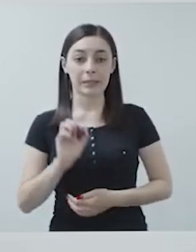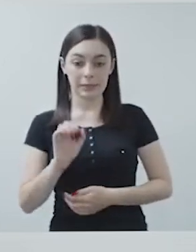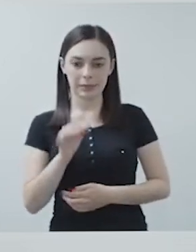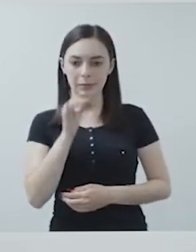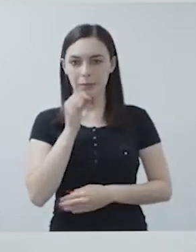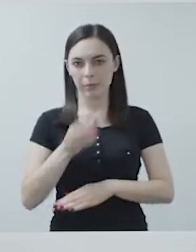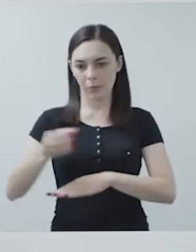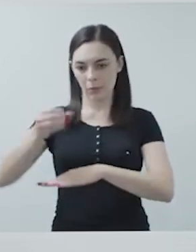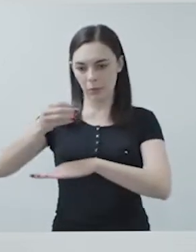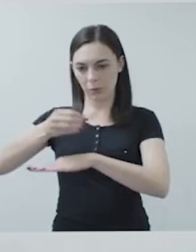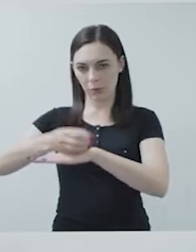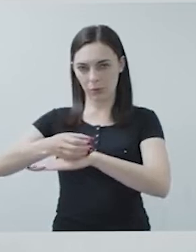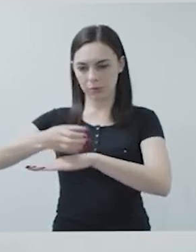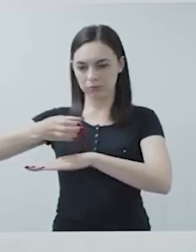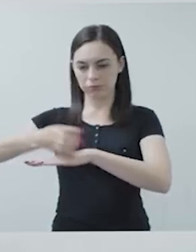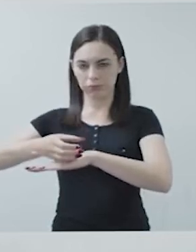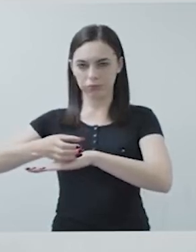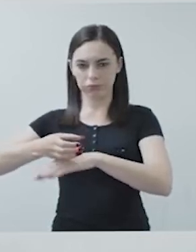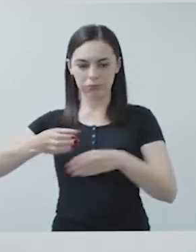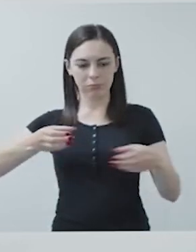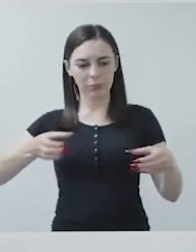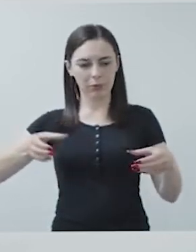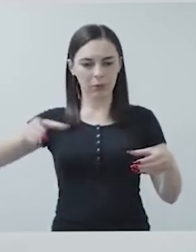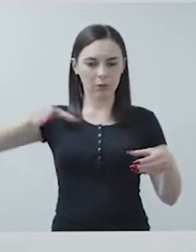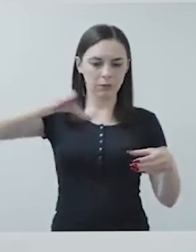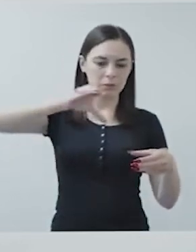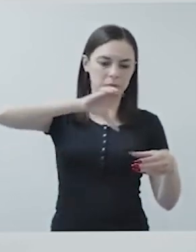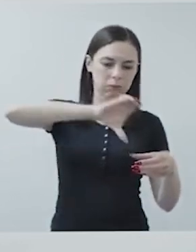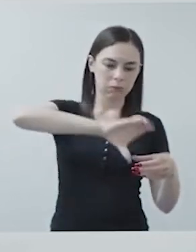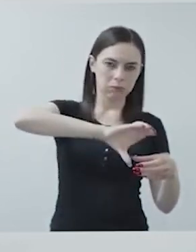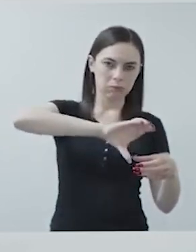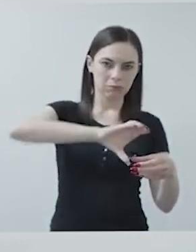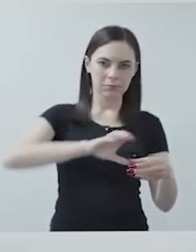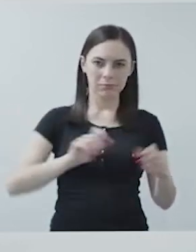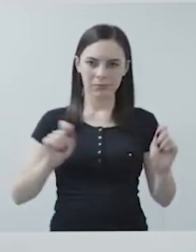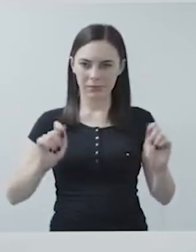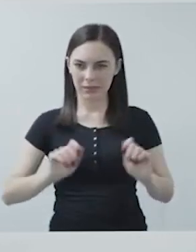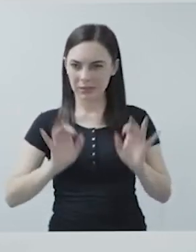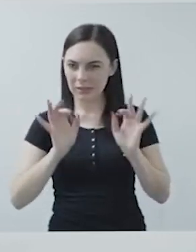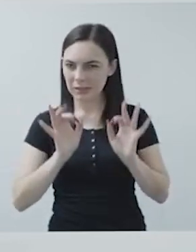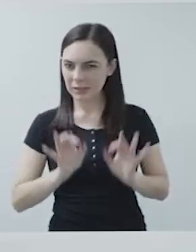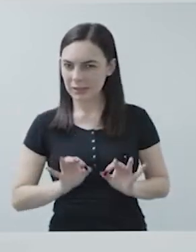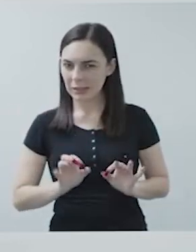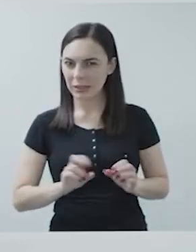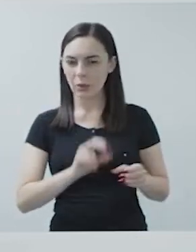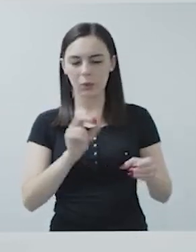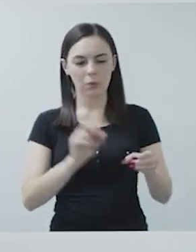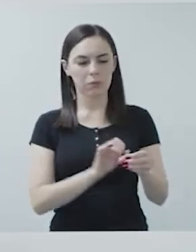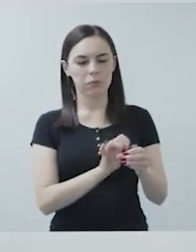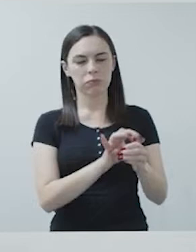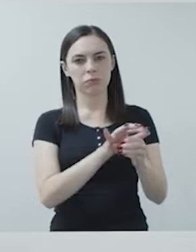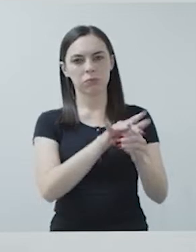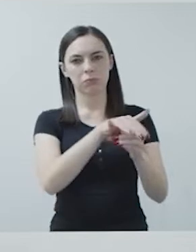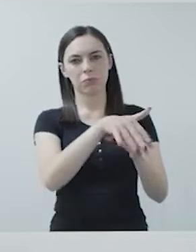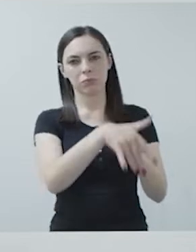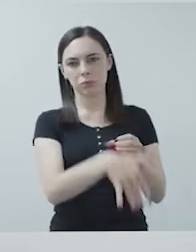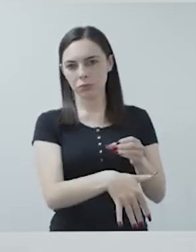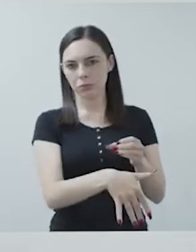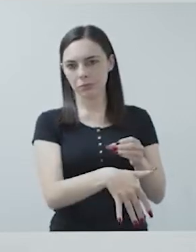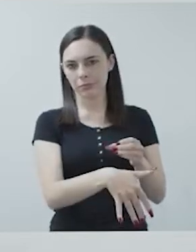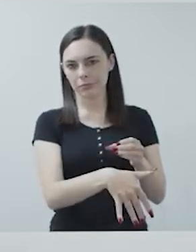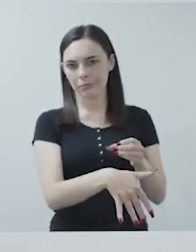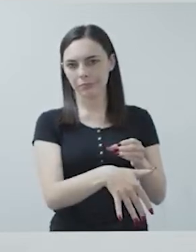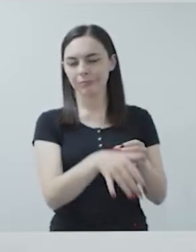todo o conteúdo do copo número 1 no copo número 2, vai dar certo ou vai transbordar?